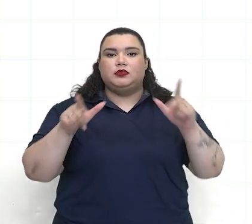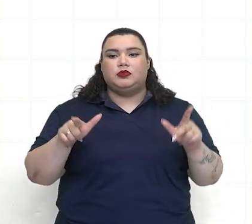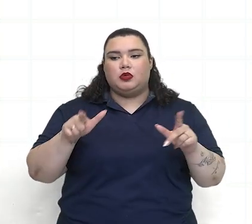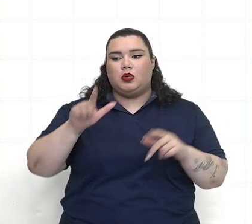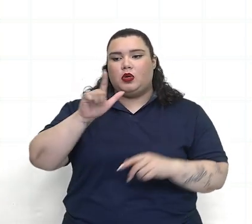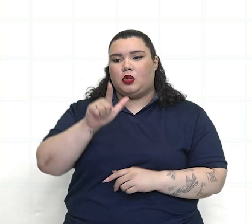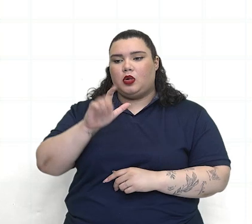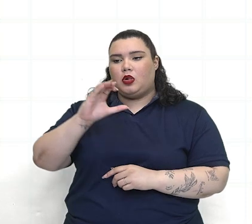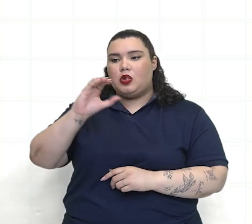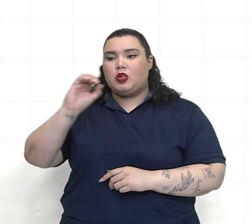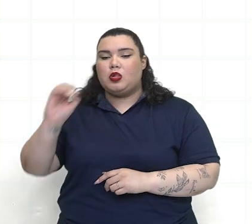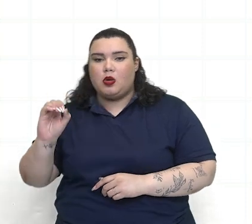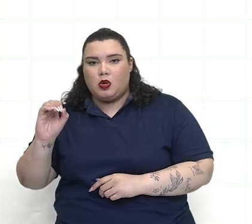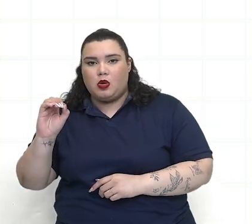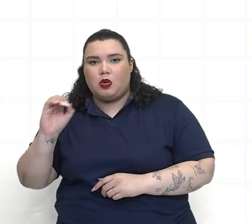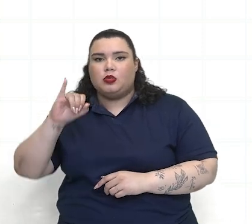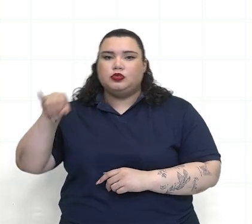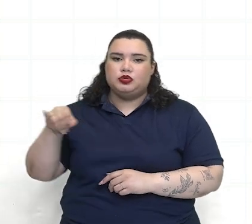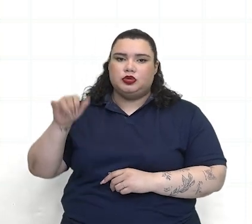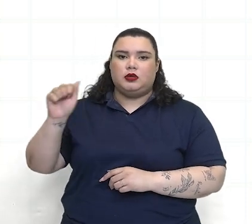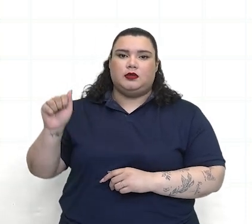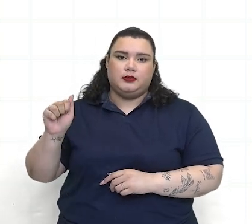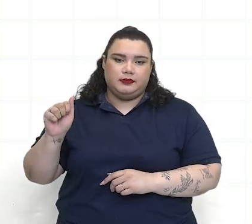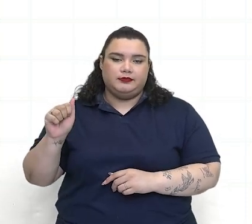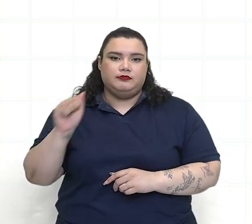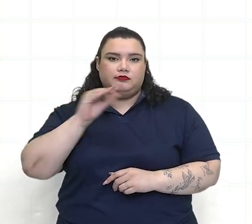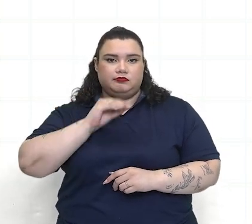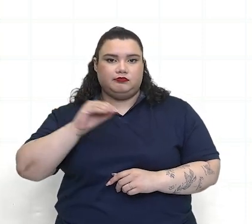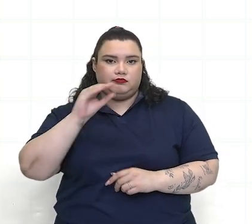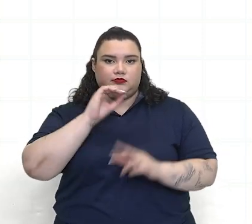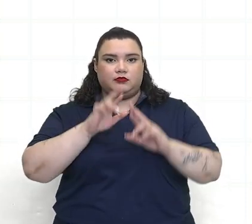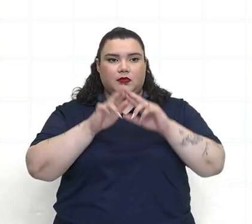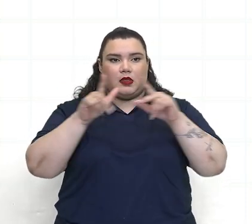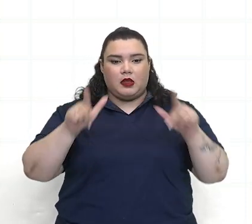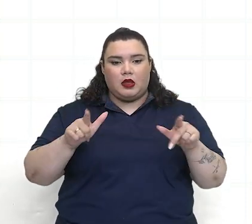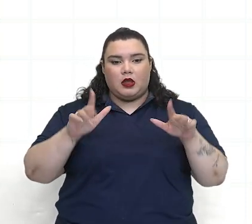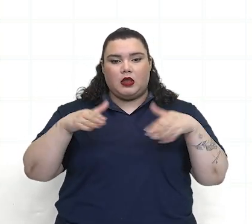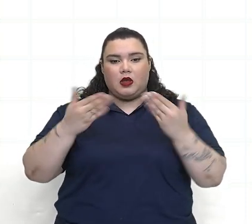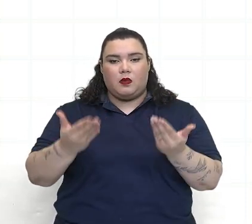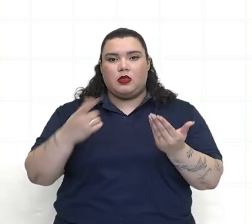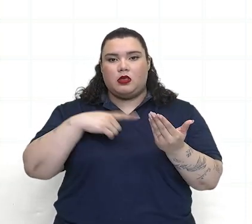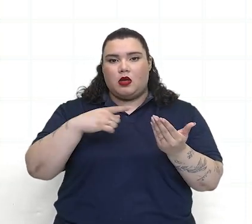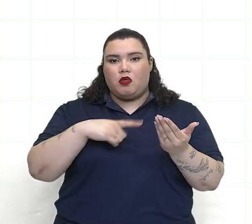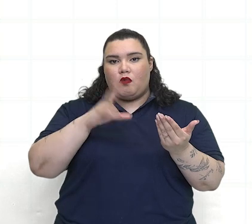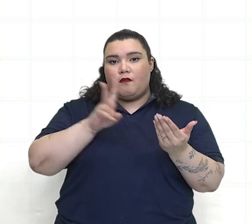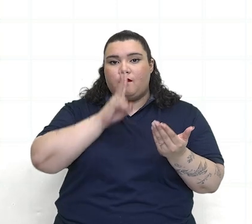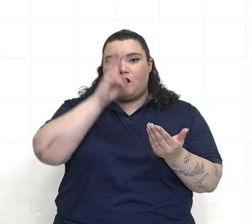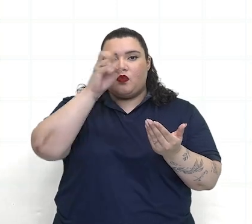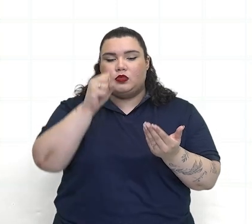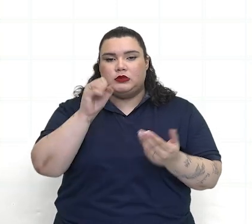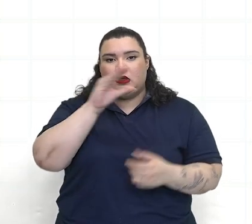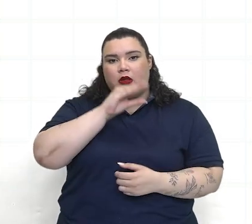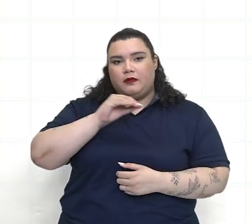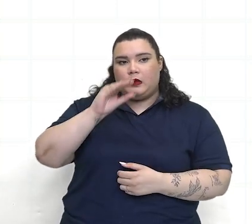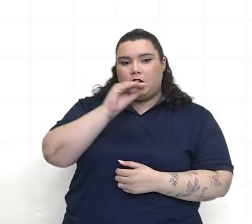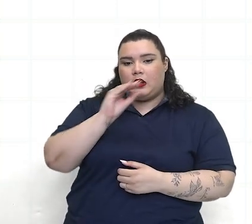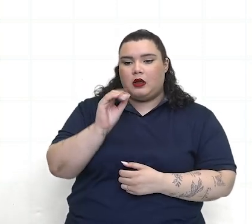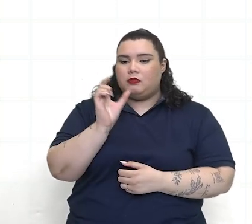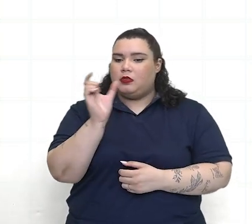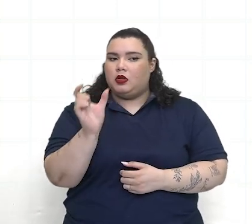pronuncio loja. Então, observe que eu imprimo, eu coloco maior ênfase na